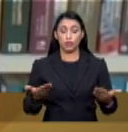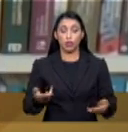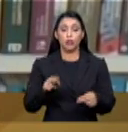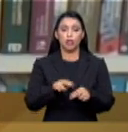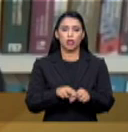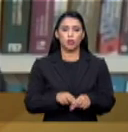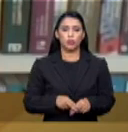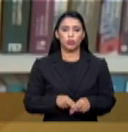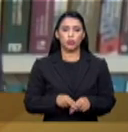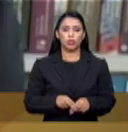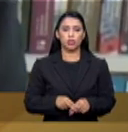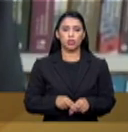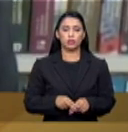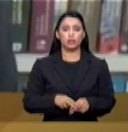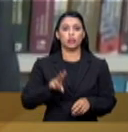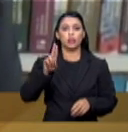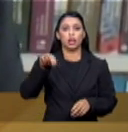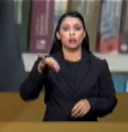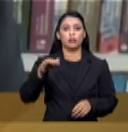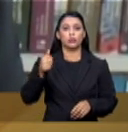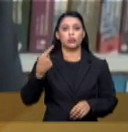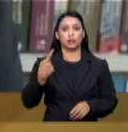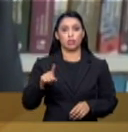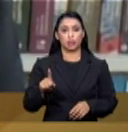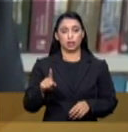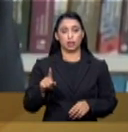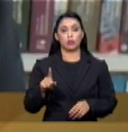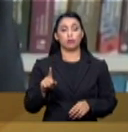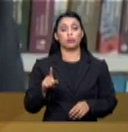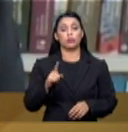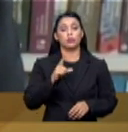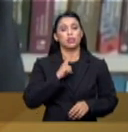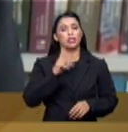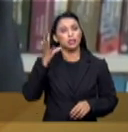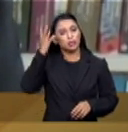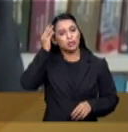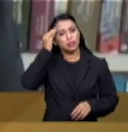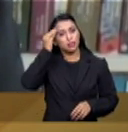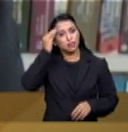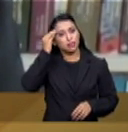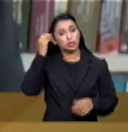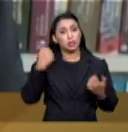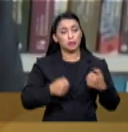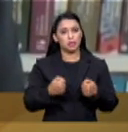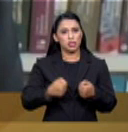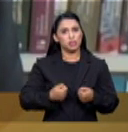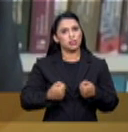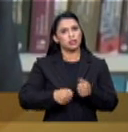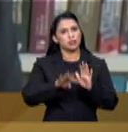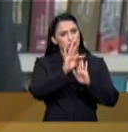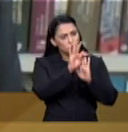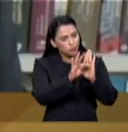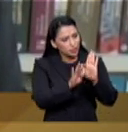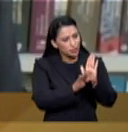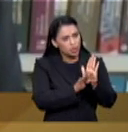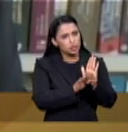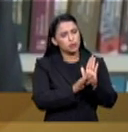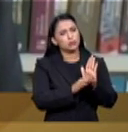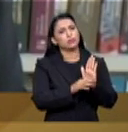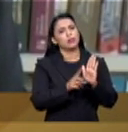excelências, pelas quais a União, Fazenda Nacional, entende que nós temos que fazer uma interpretação sistemática da